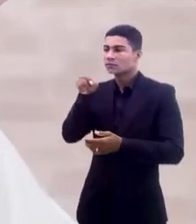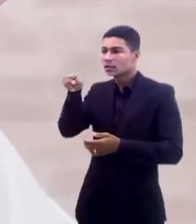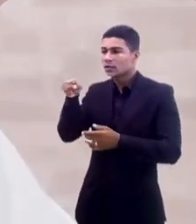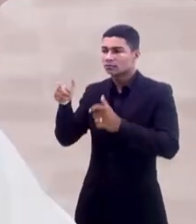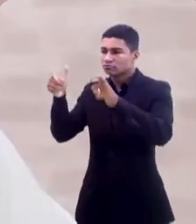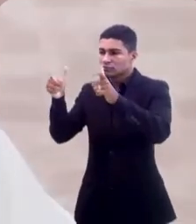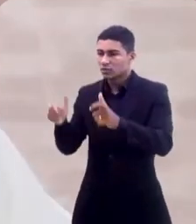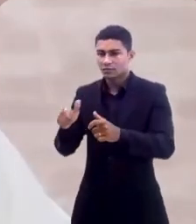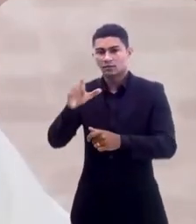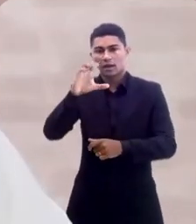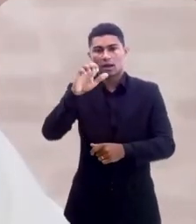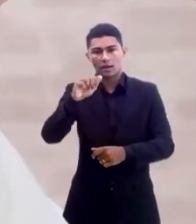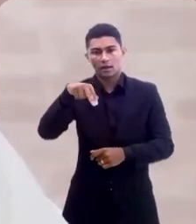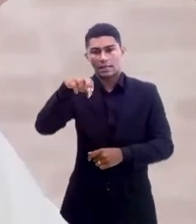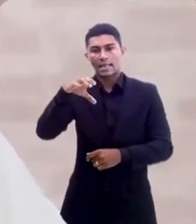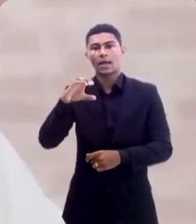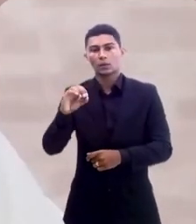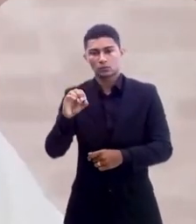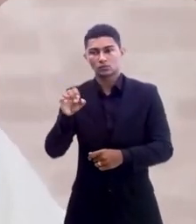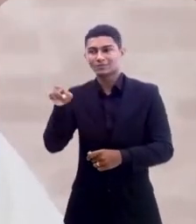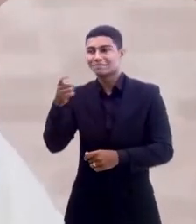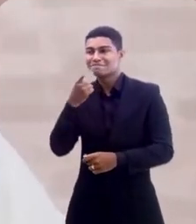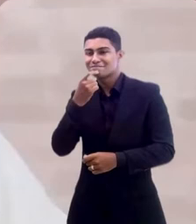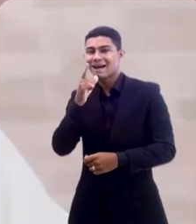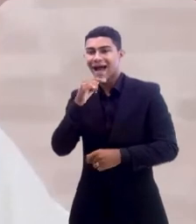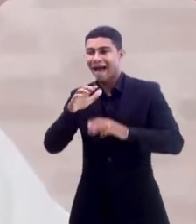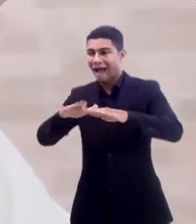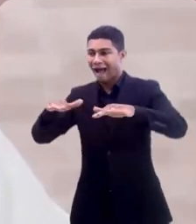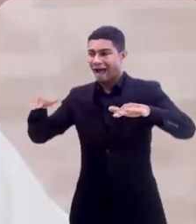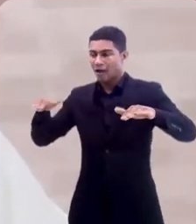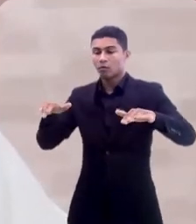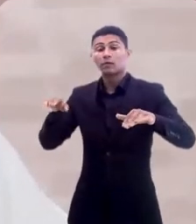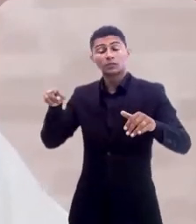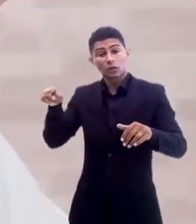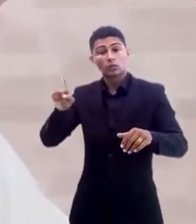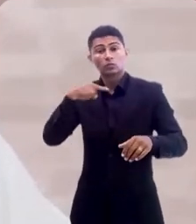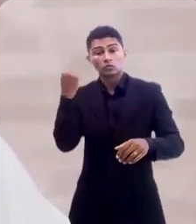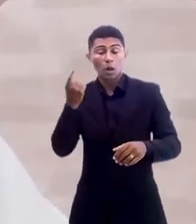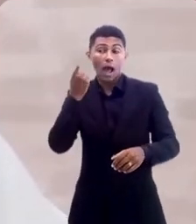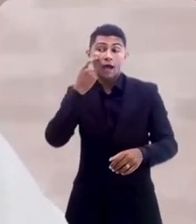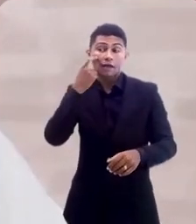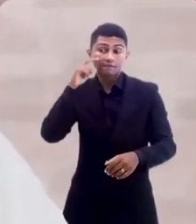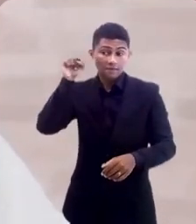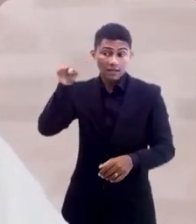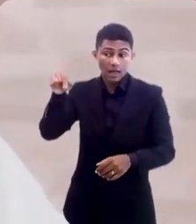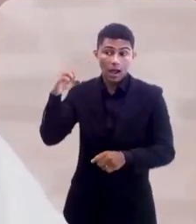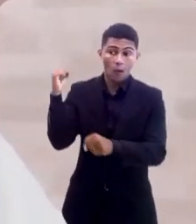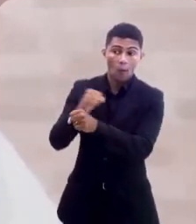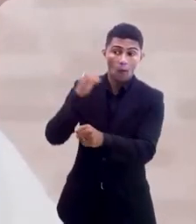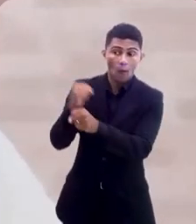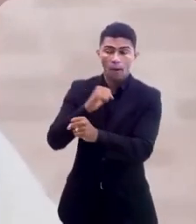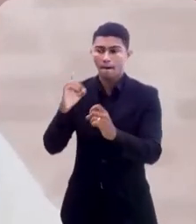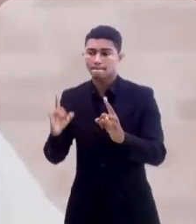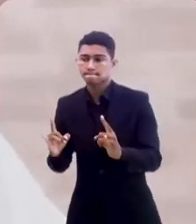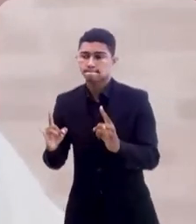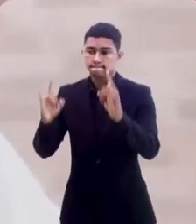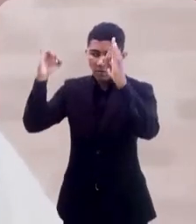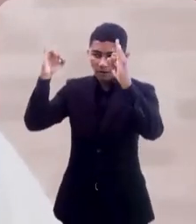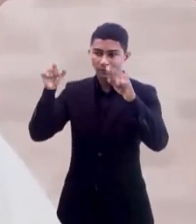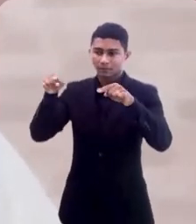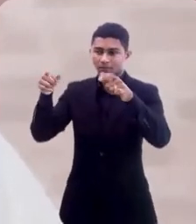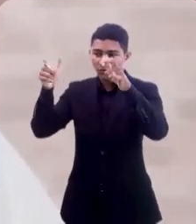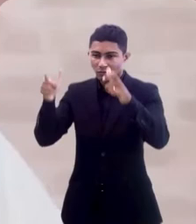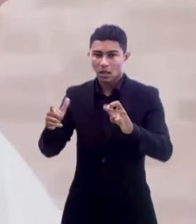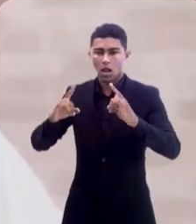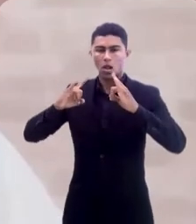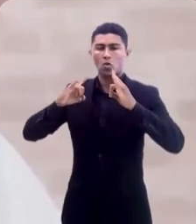Caneco, e ali nós temos a esperança de construirmos finalmente esse terminal pesqueiro, que